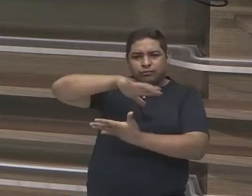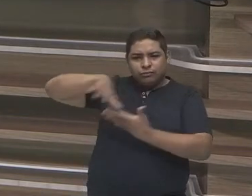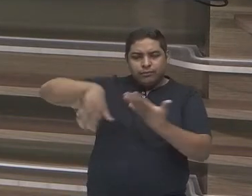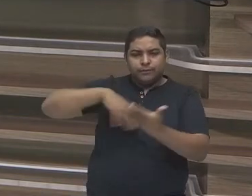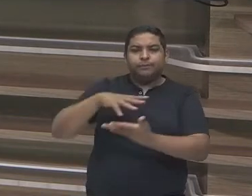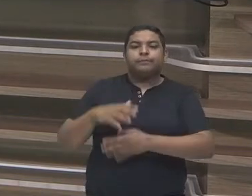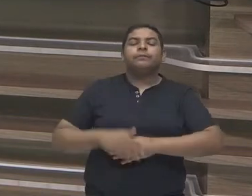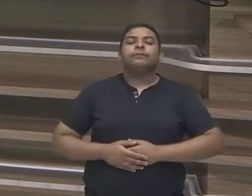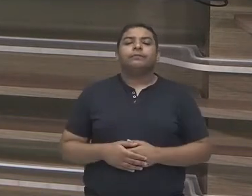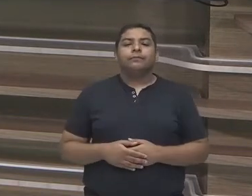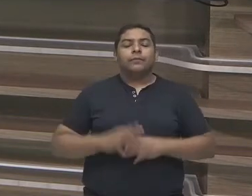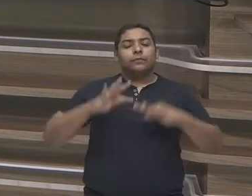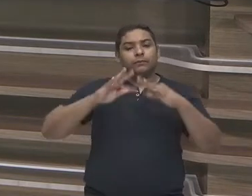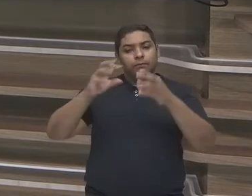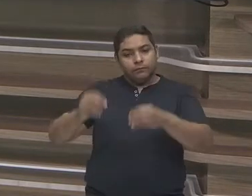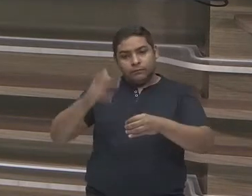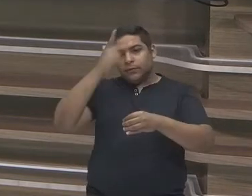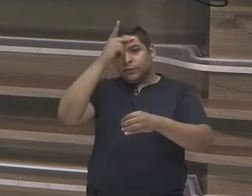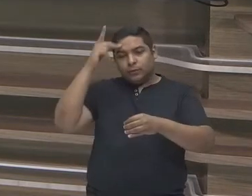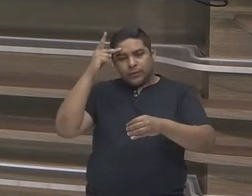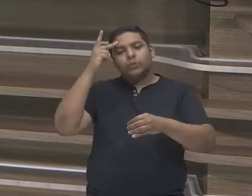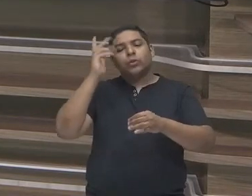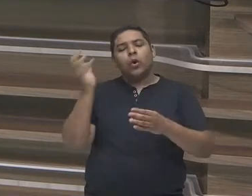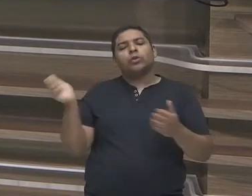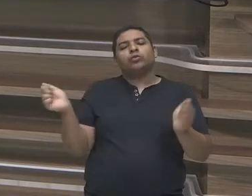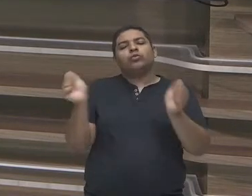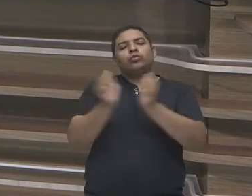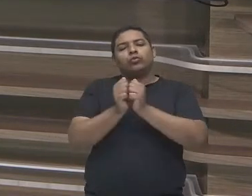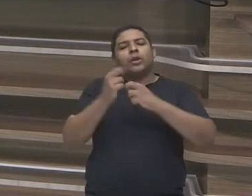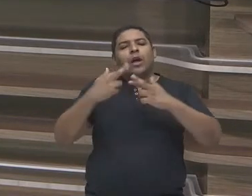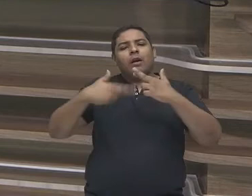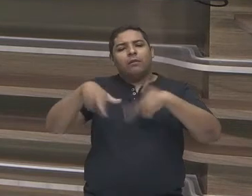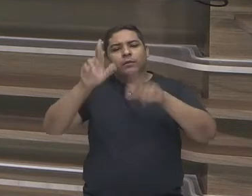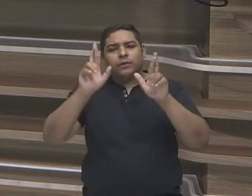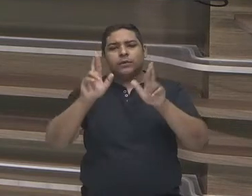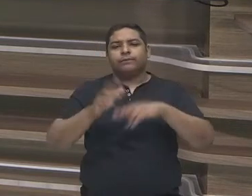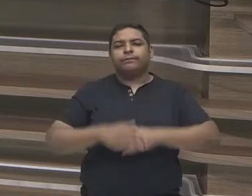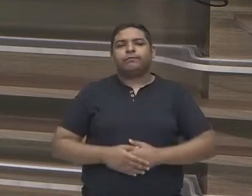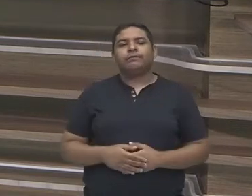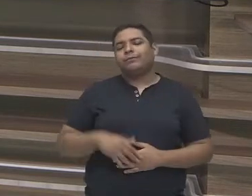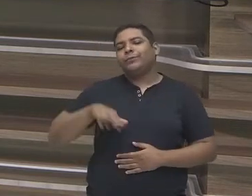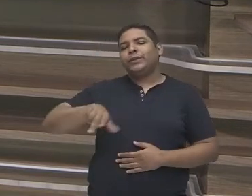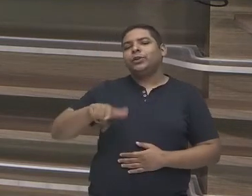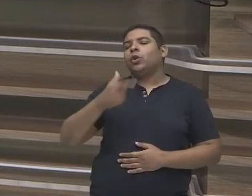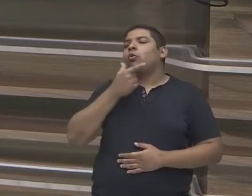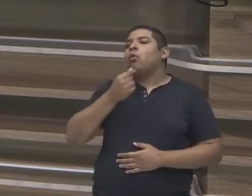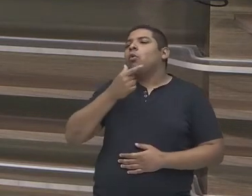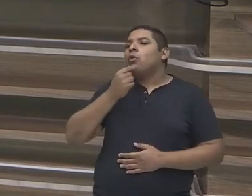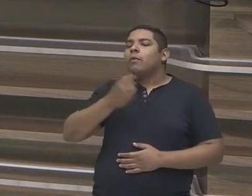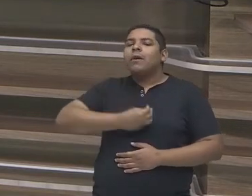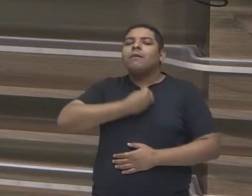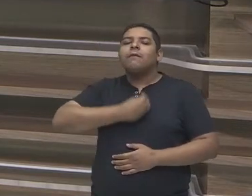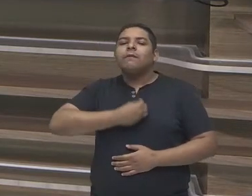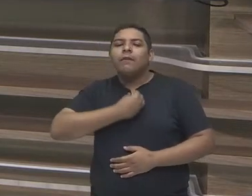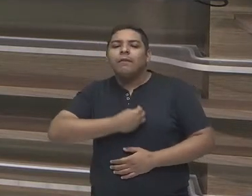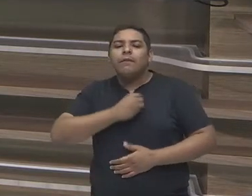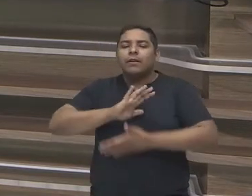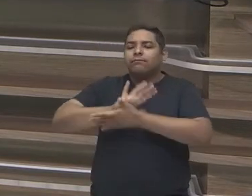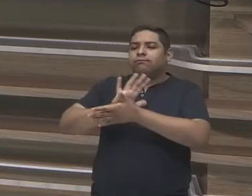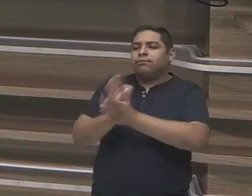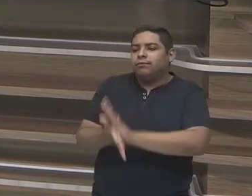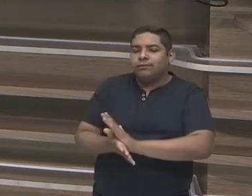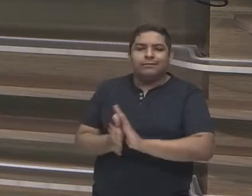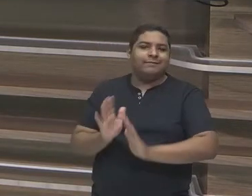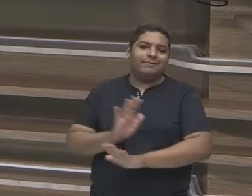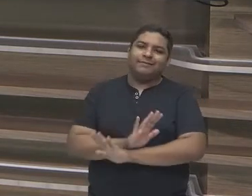foi formada por todas as pessoas. Porque não era só o homem que vivia na miséria. Não era só o homem que era